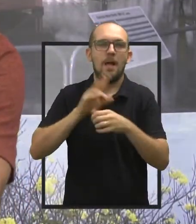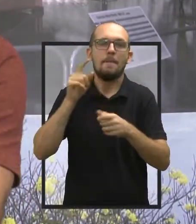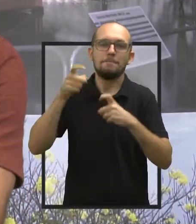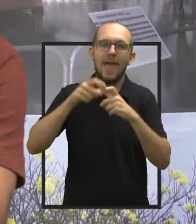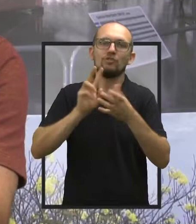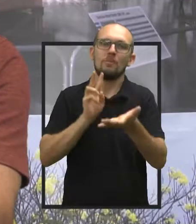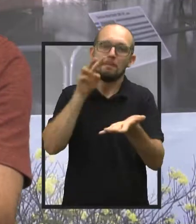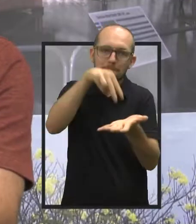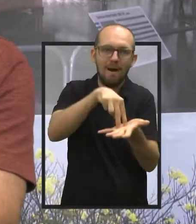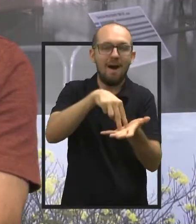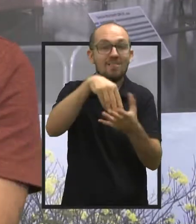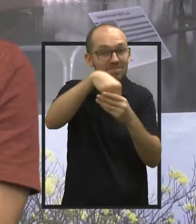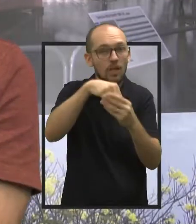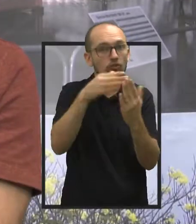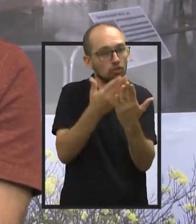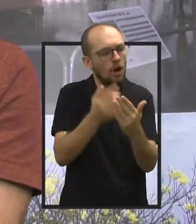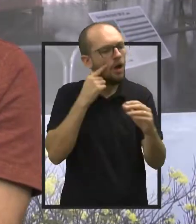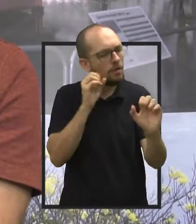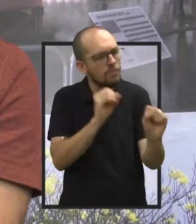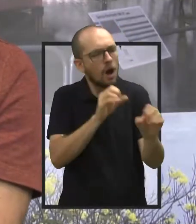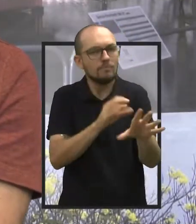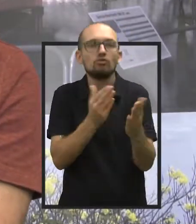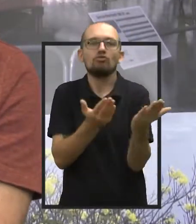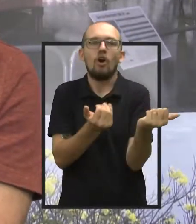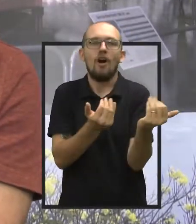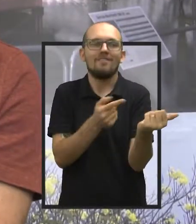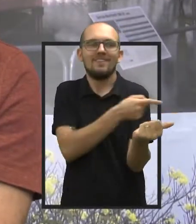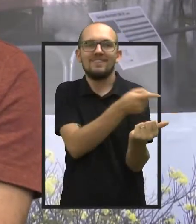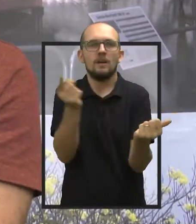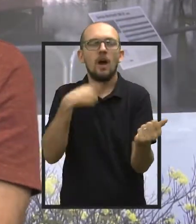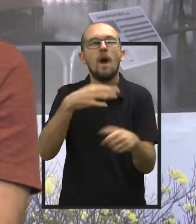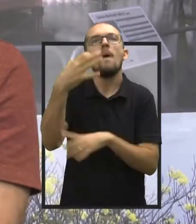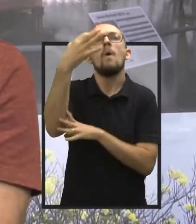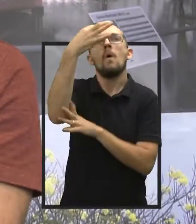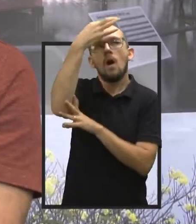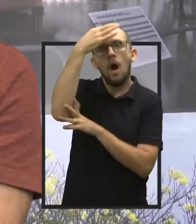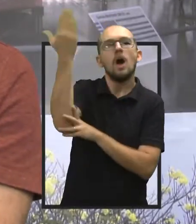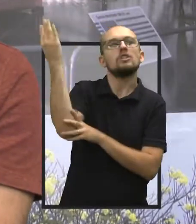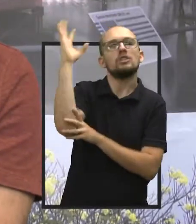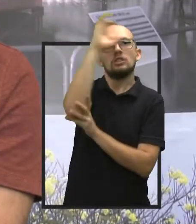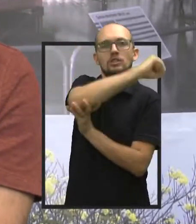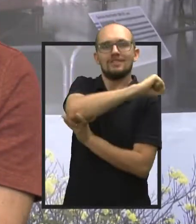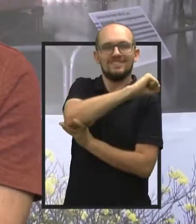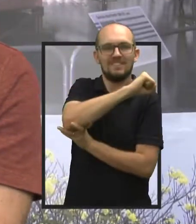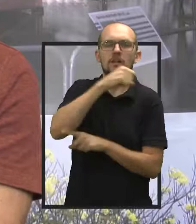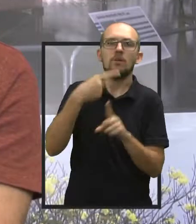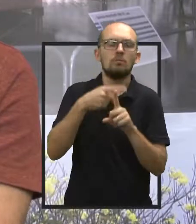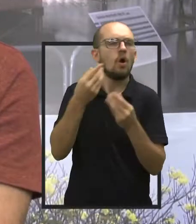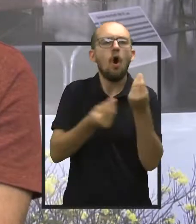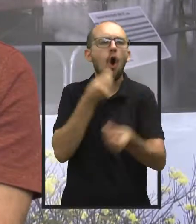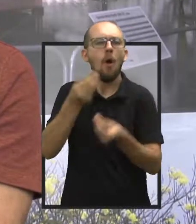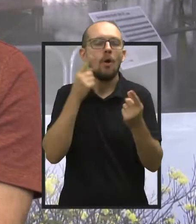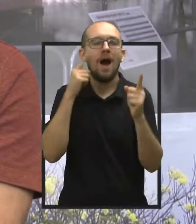das escolas, certo? Para que eles possam saber como é feito esse atendimento, que é um atendimento muito